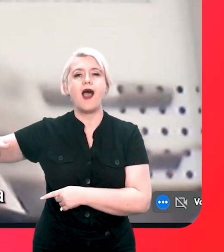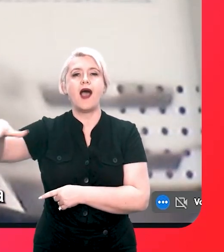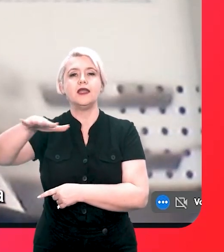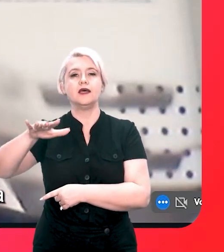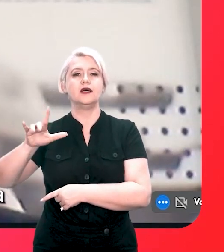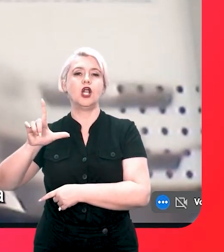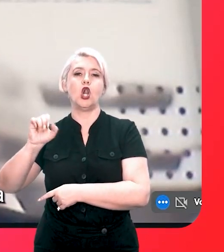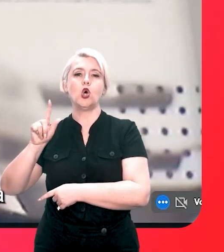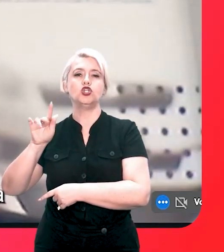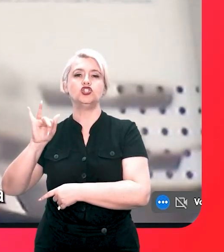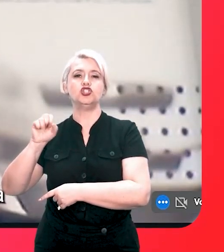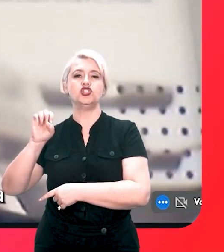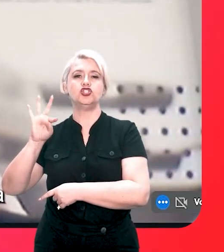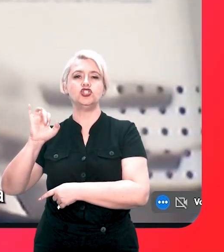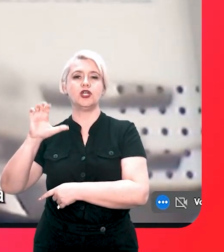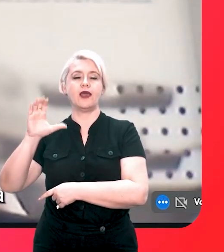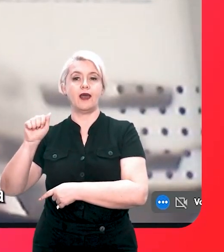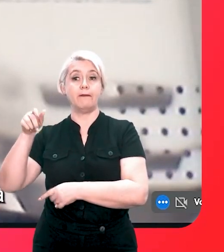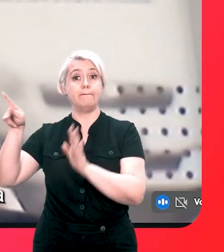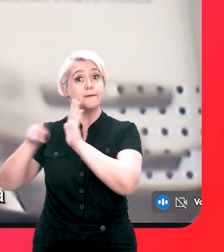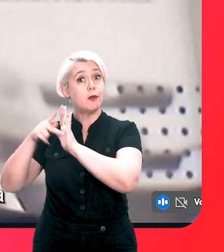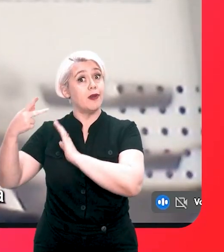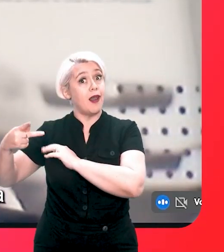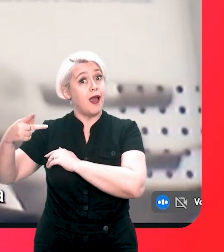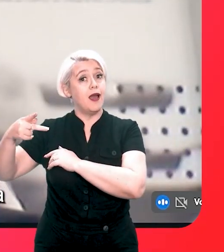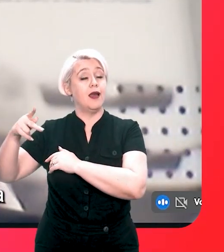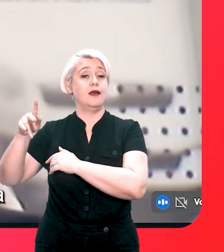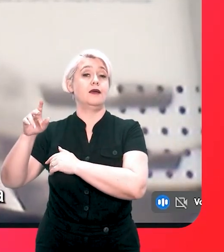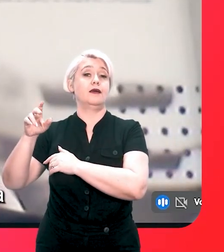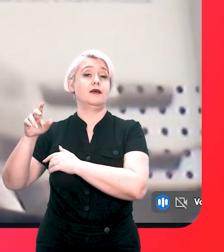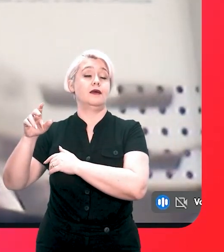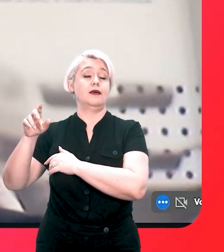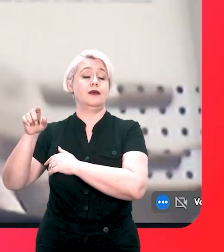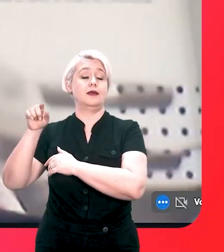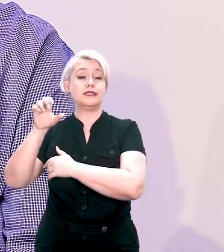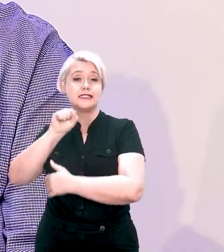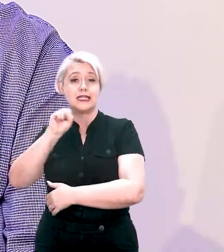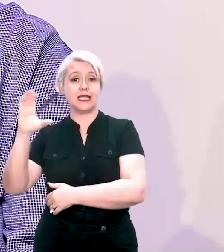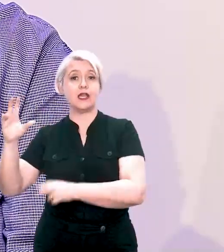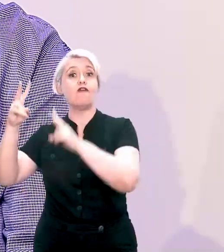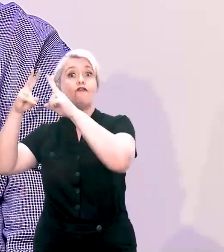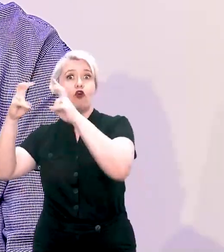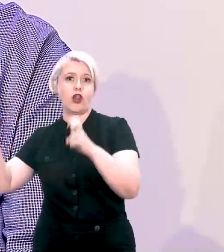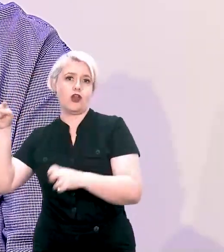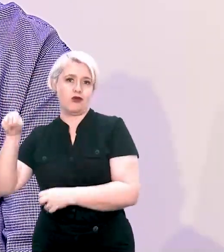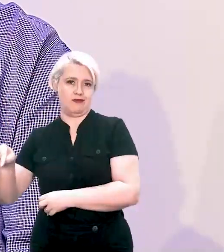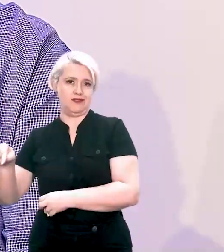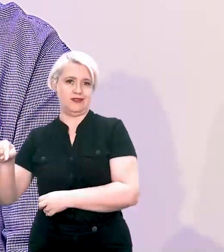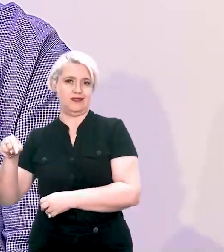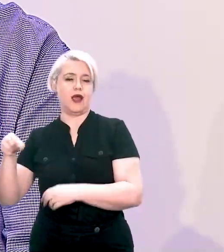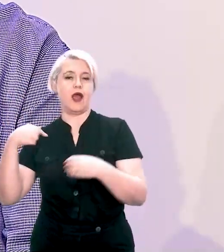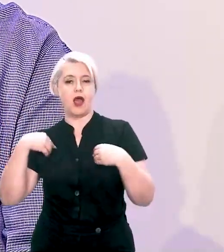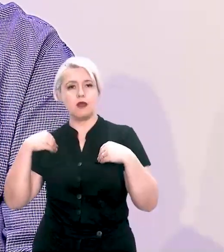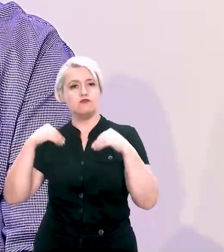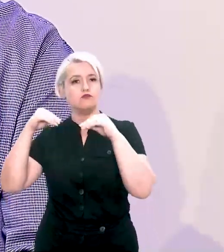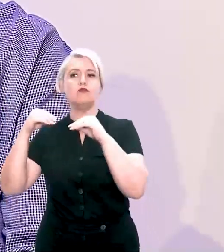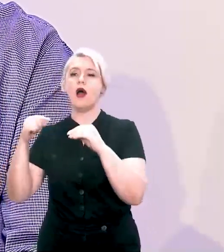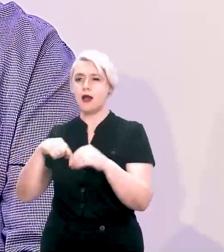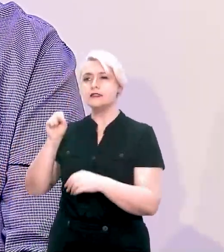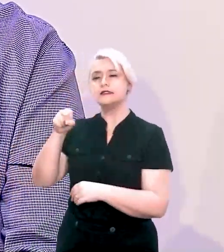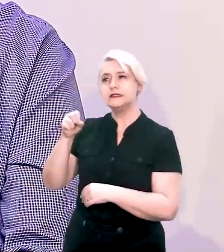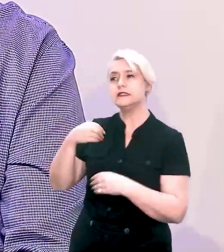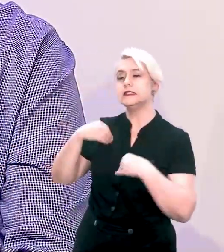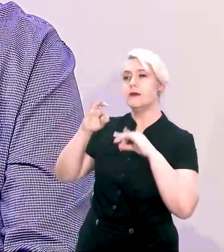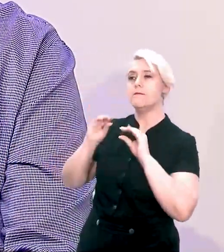da engenharia, em Santa Catarina, em Florianópolis. Certo. Aí você vai para Santa Catarina e